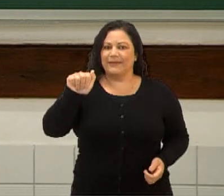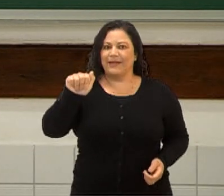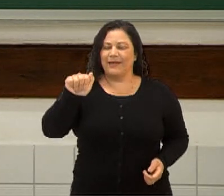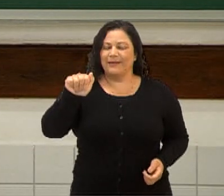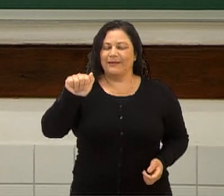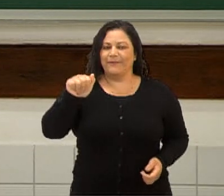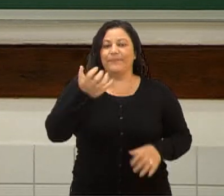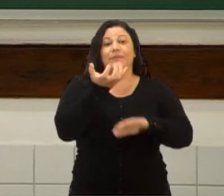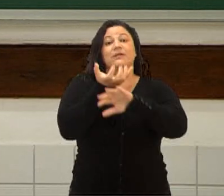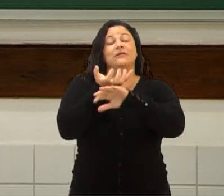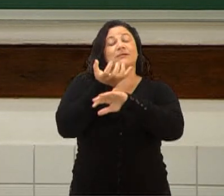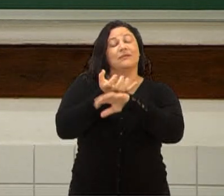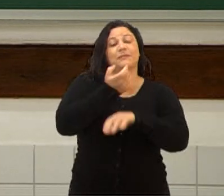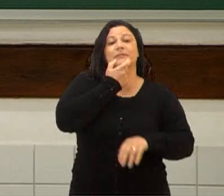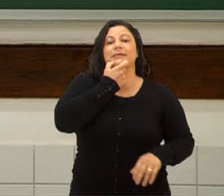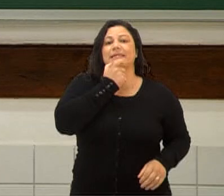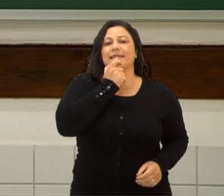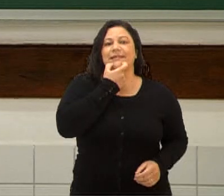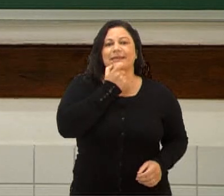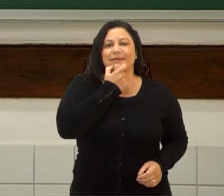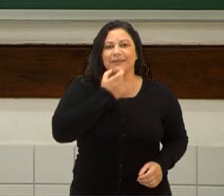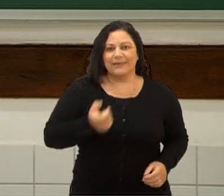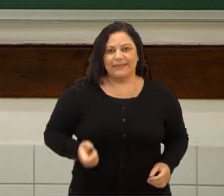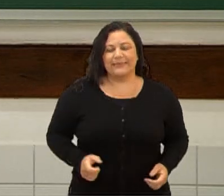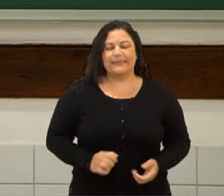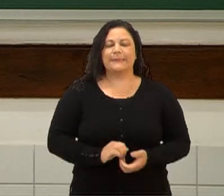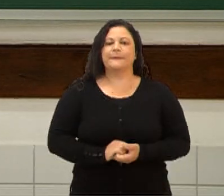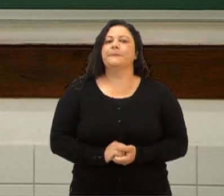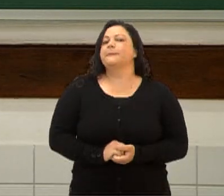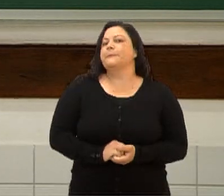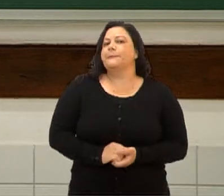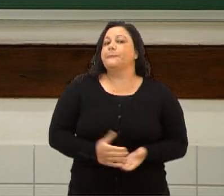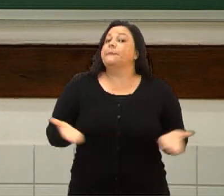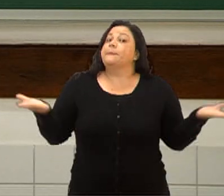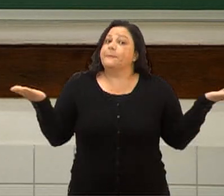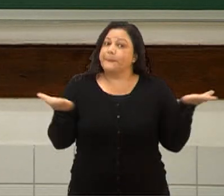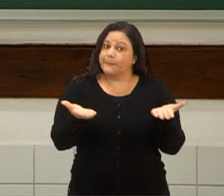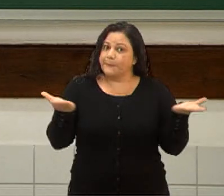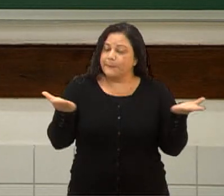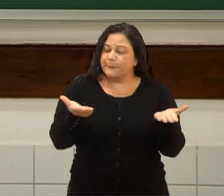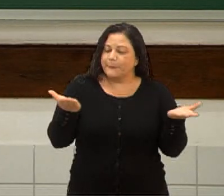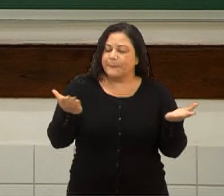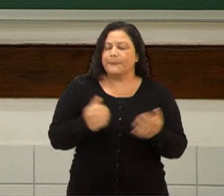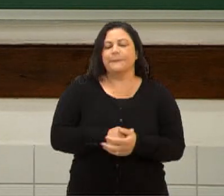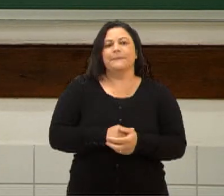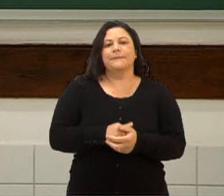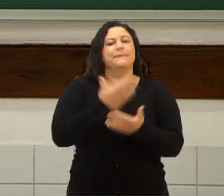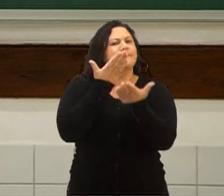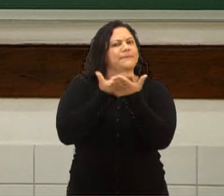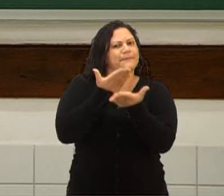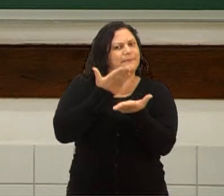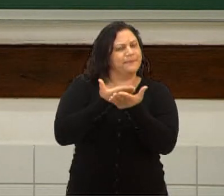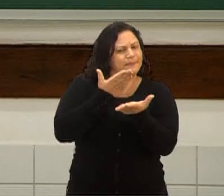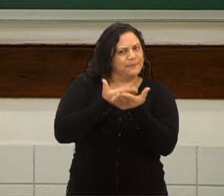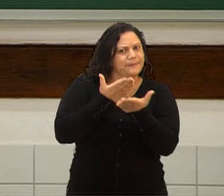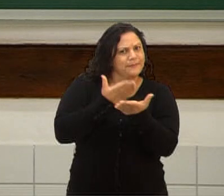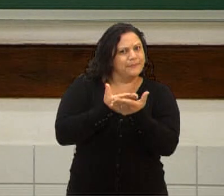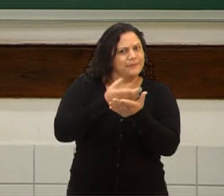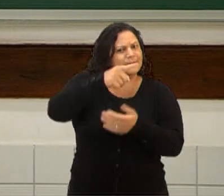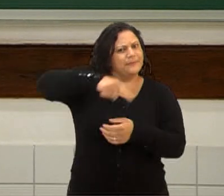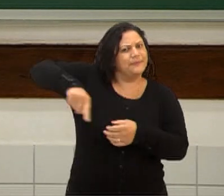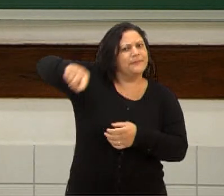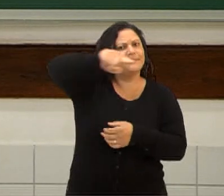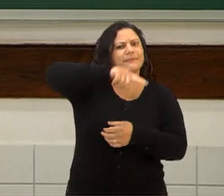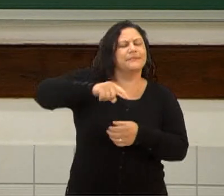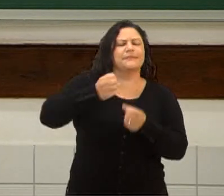I'm here for one more English class. Então nós estamos aqui hoje para mais uma aula de inglês. Espero que vocês estejam